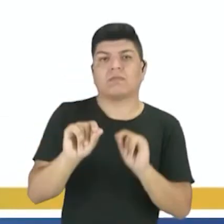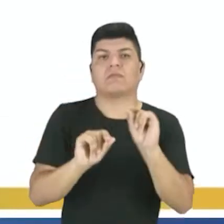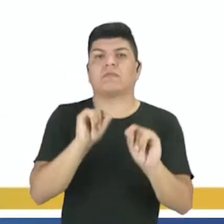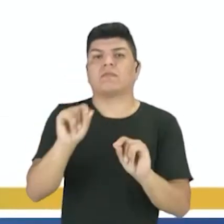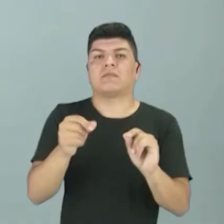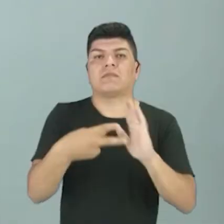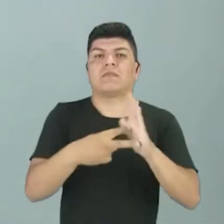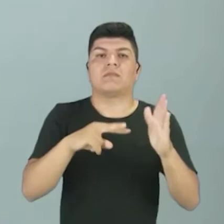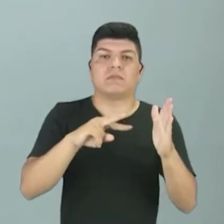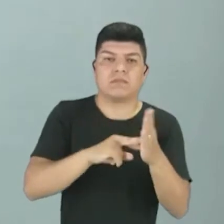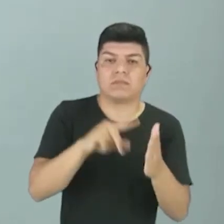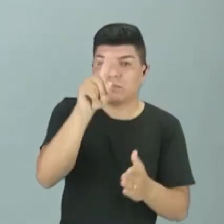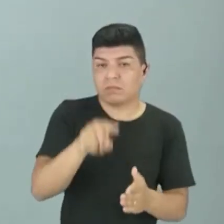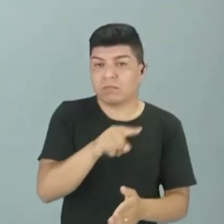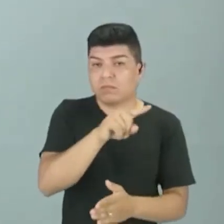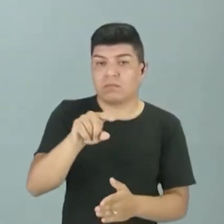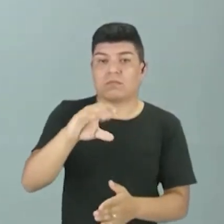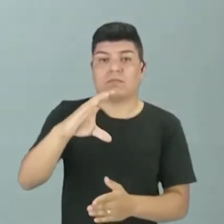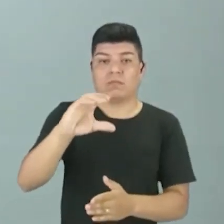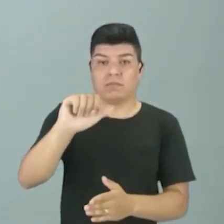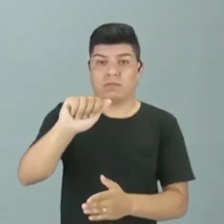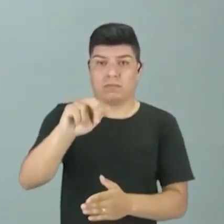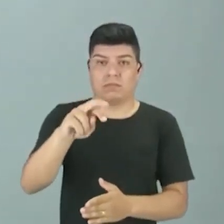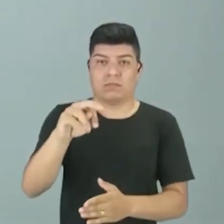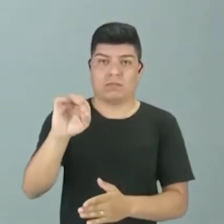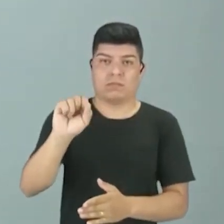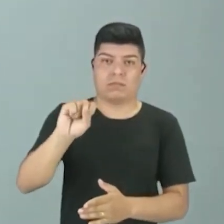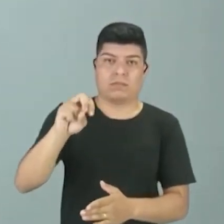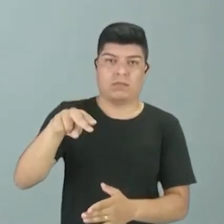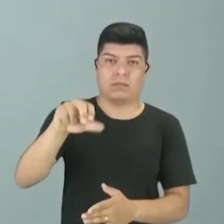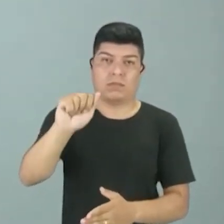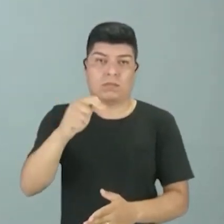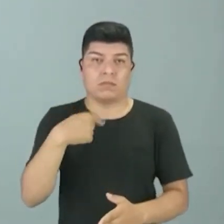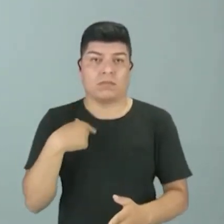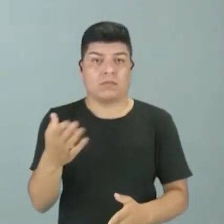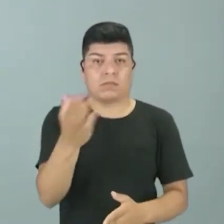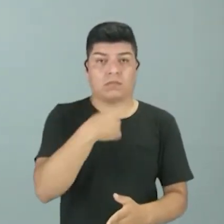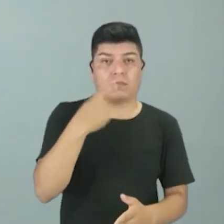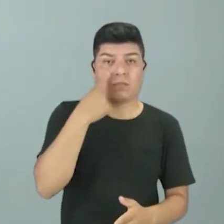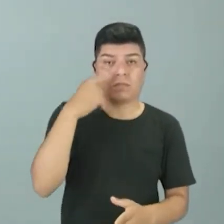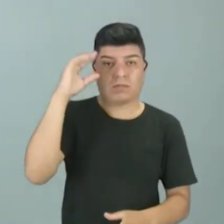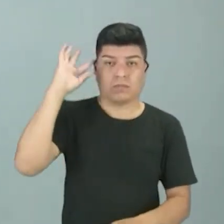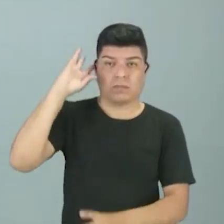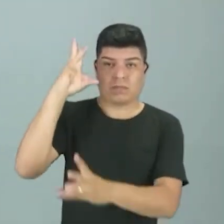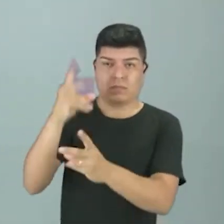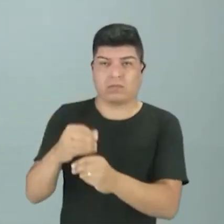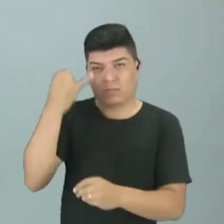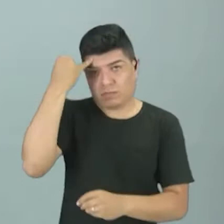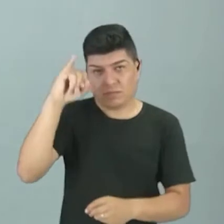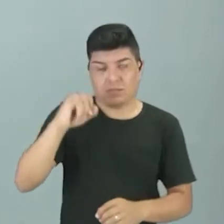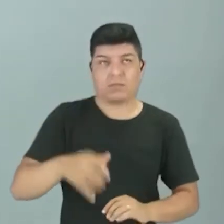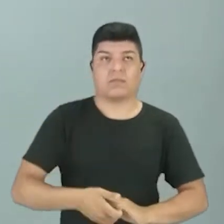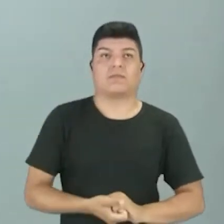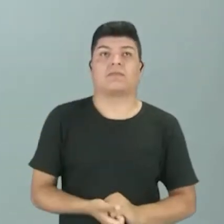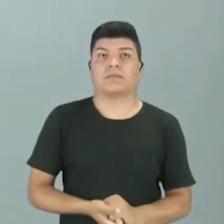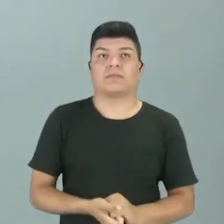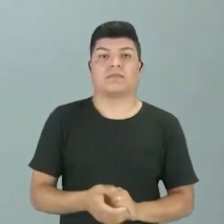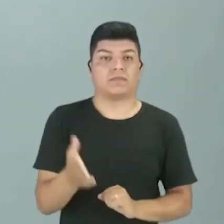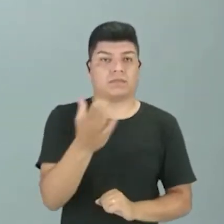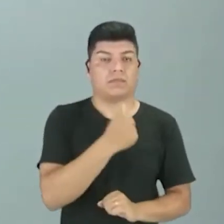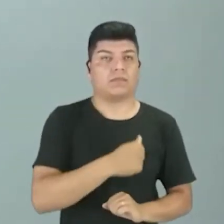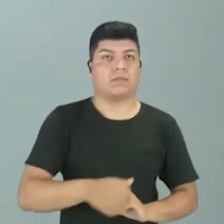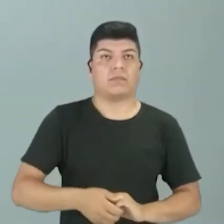plano cartesiano, de como localiza esses pontos no plano cartesiano, mas vamos retomar essa ideia. Então vamos